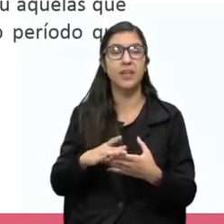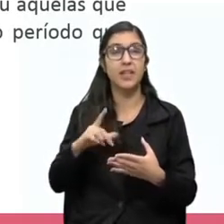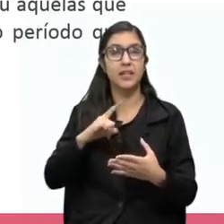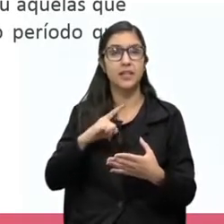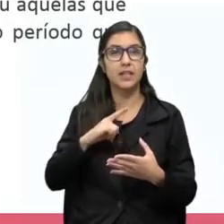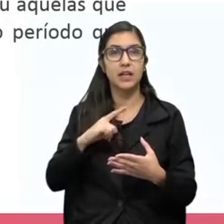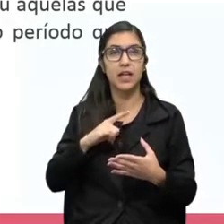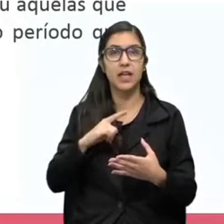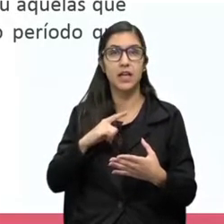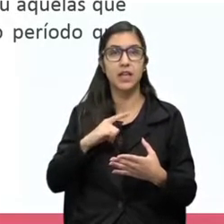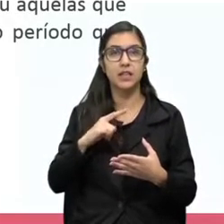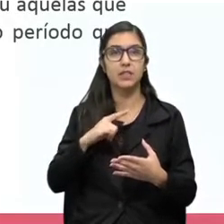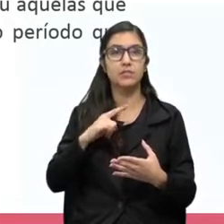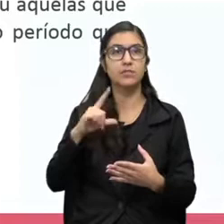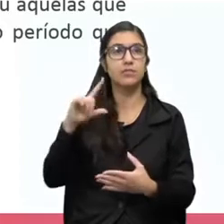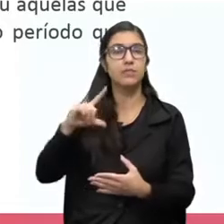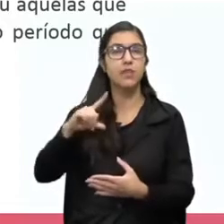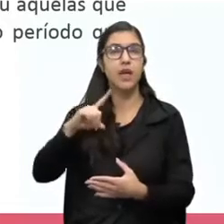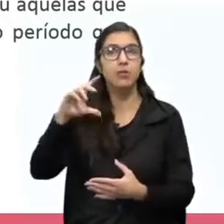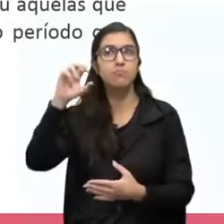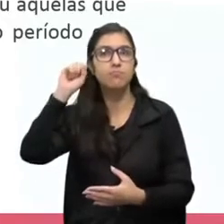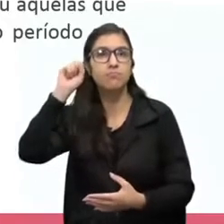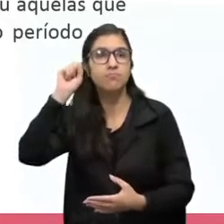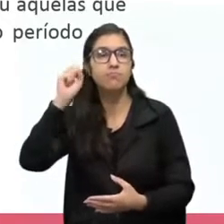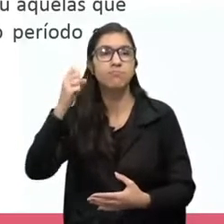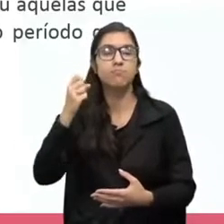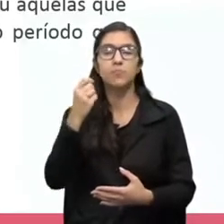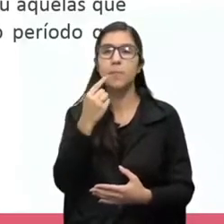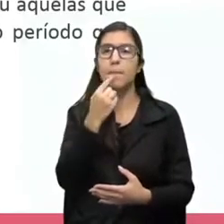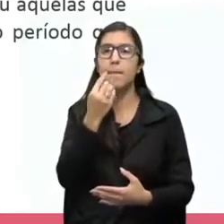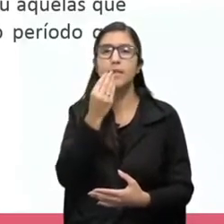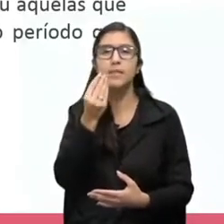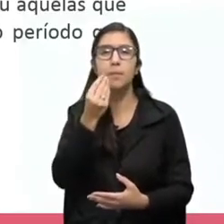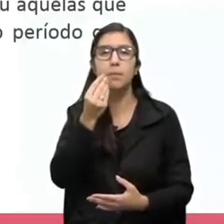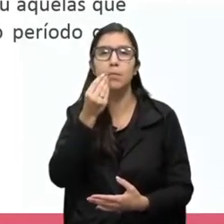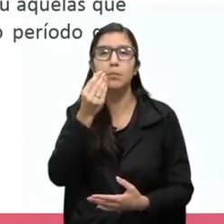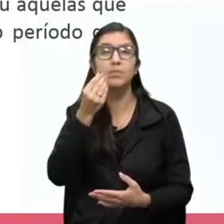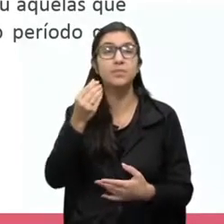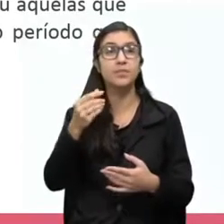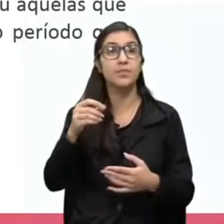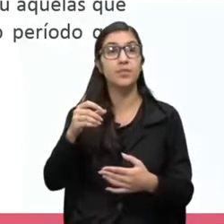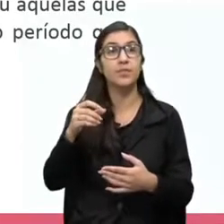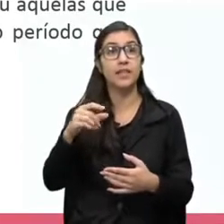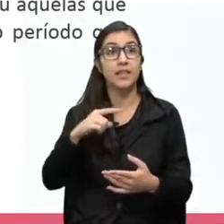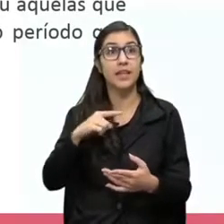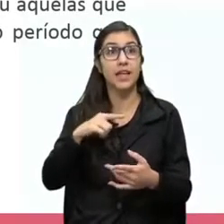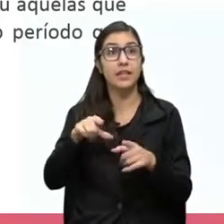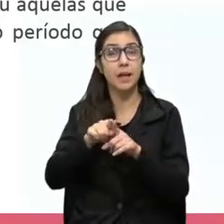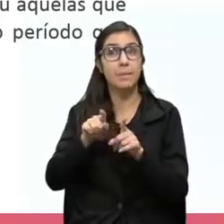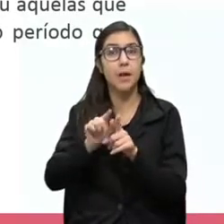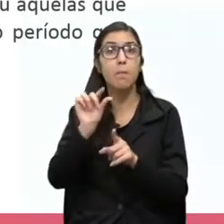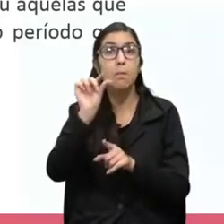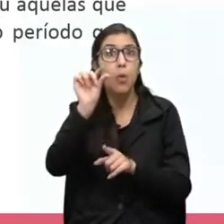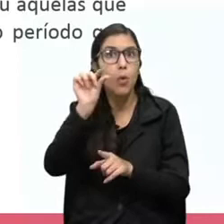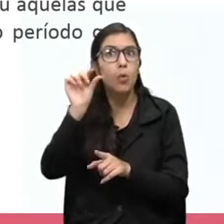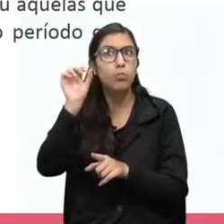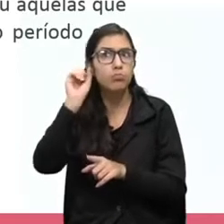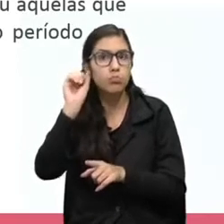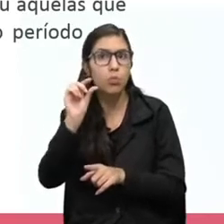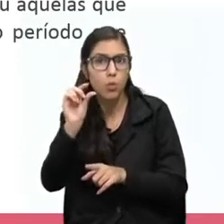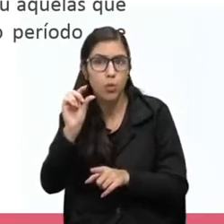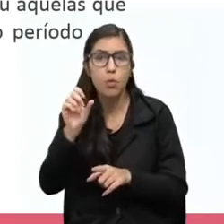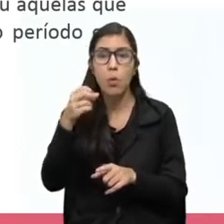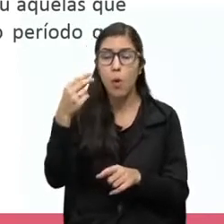sistema vestibular, o gustativo, ou quando ainda houver resíduos, auditivos e visuais.